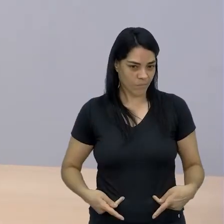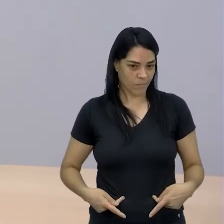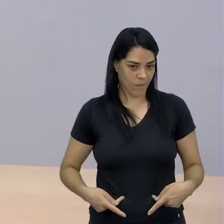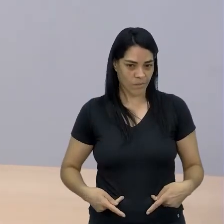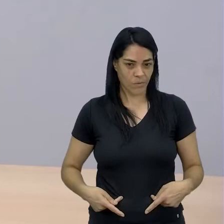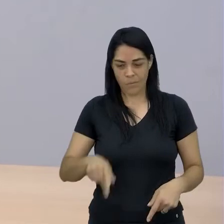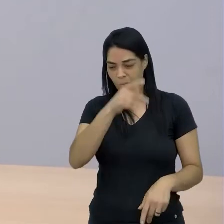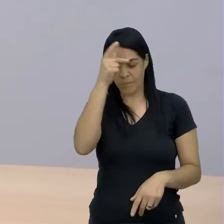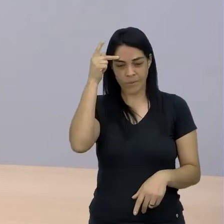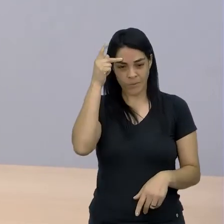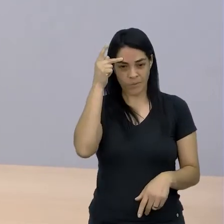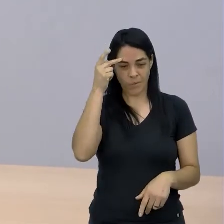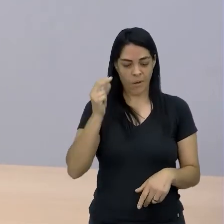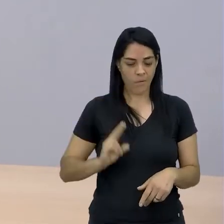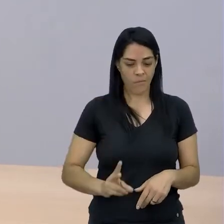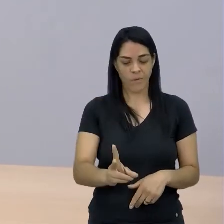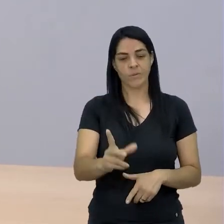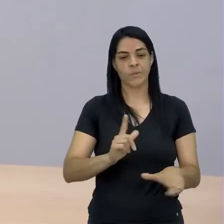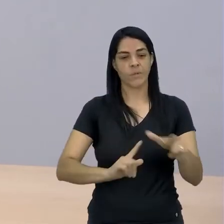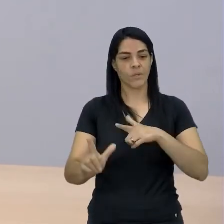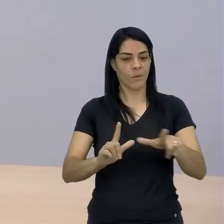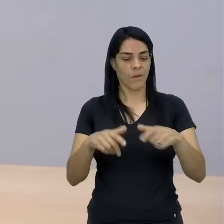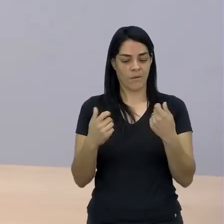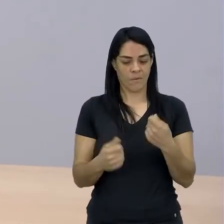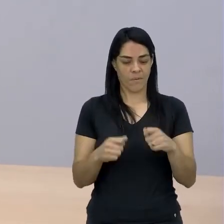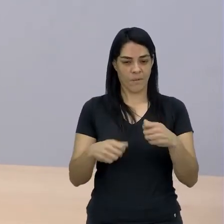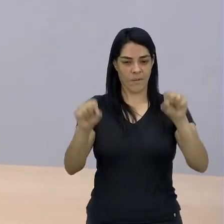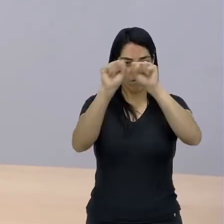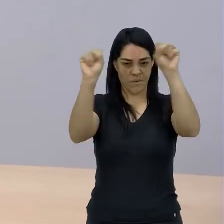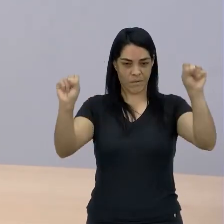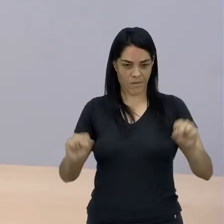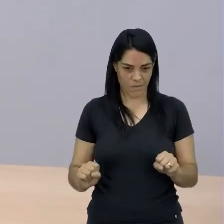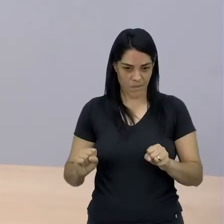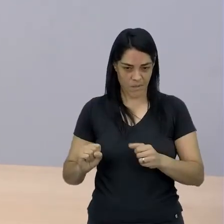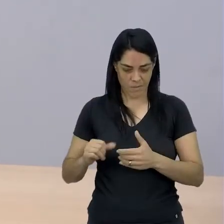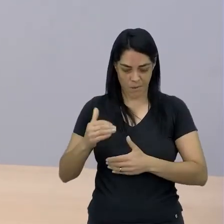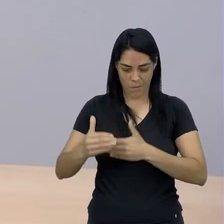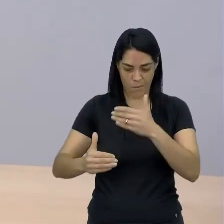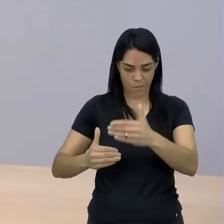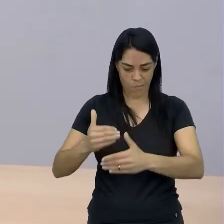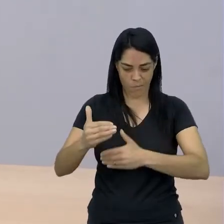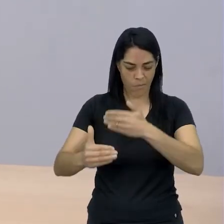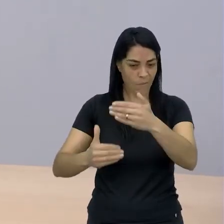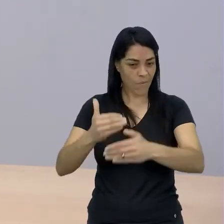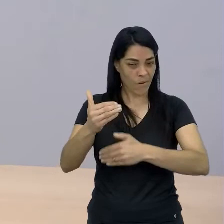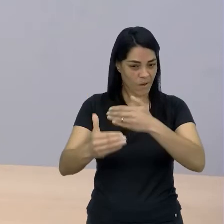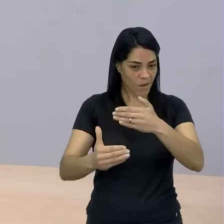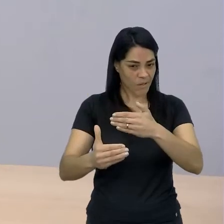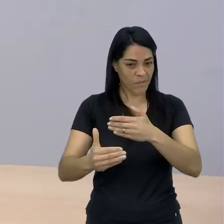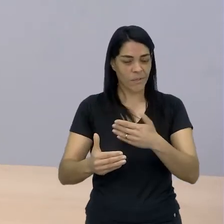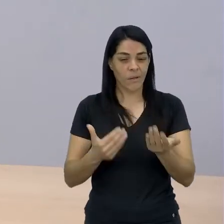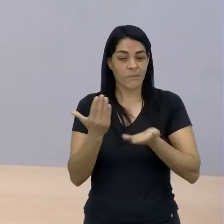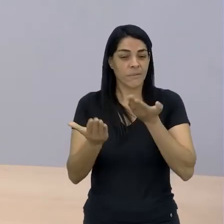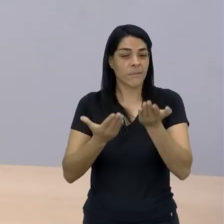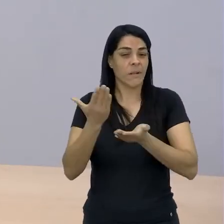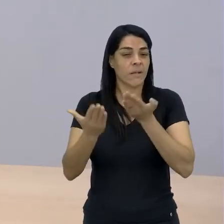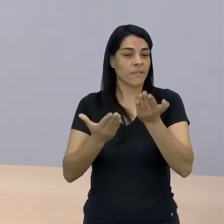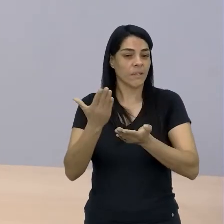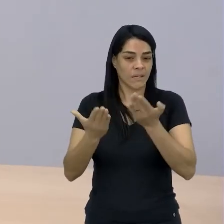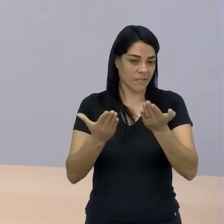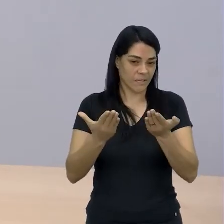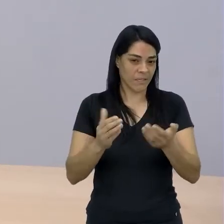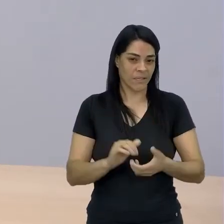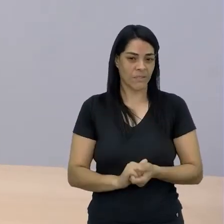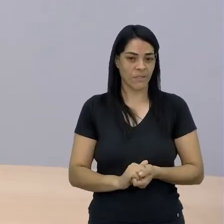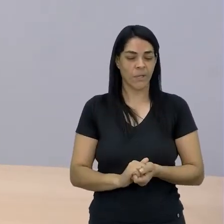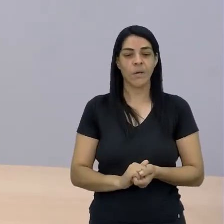trabalhando e precisarão, para que esses sistemas se reproduzam, que sejam tratadas com um mínimo